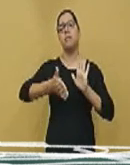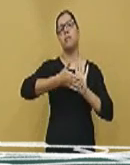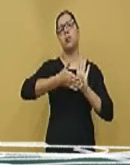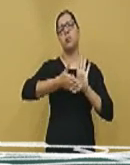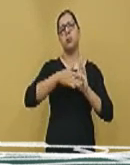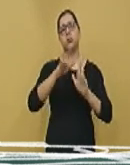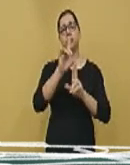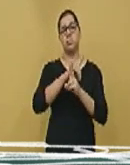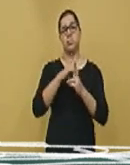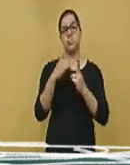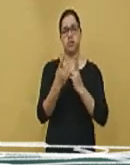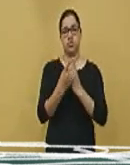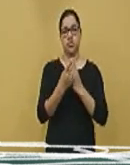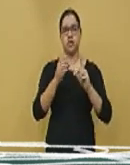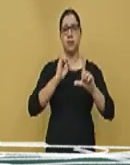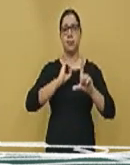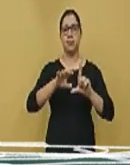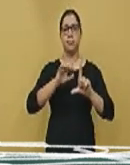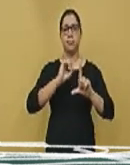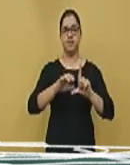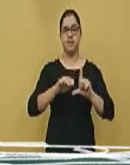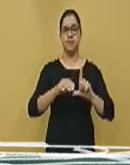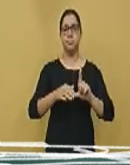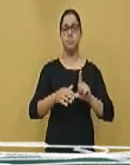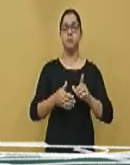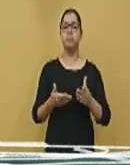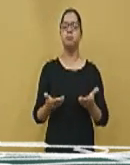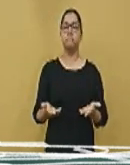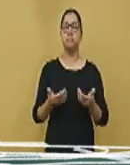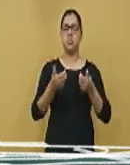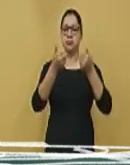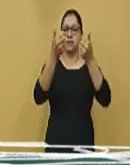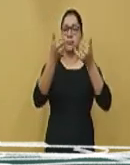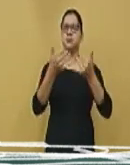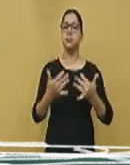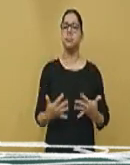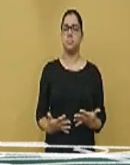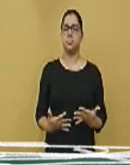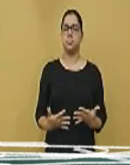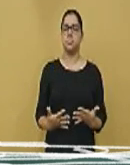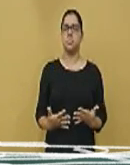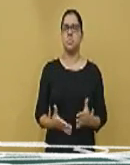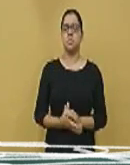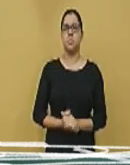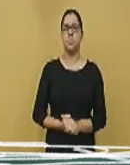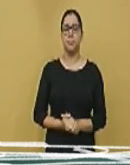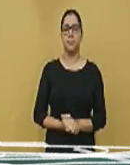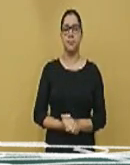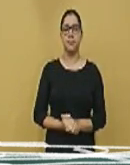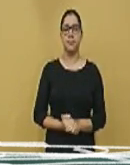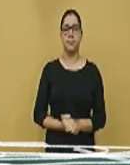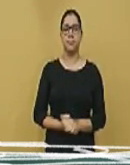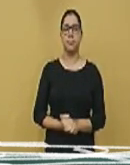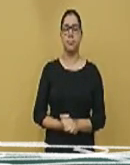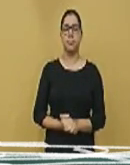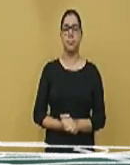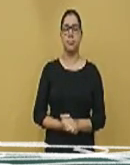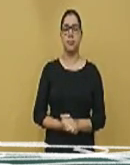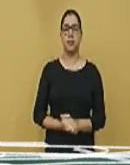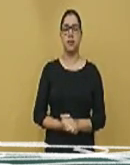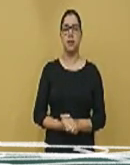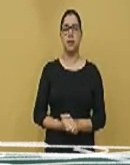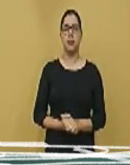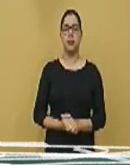UFGD para as suas licenciaturas. Eu digo qual é. Qual é a necessidade que elas têm? Nós estamos com